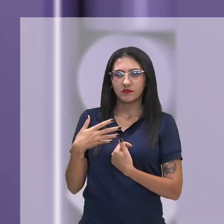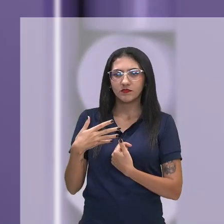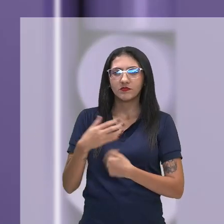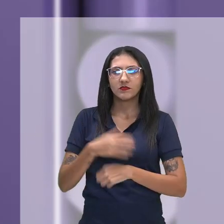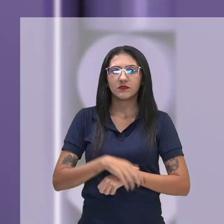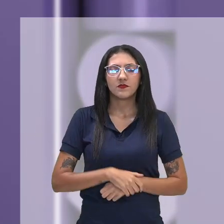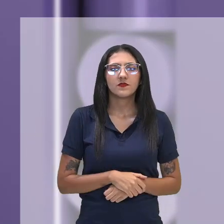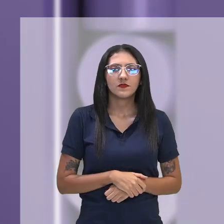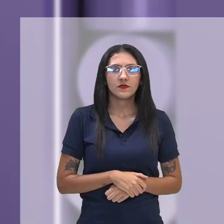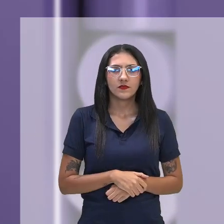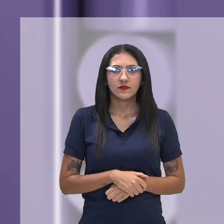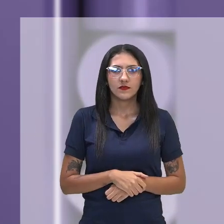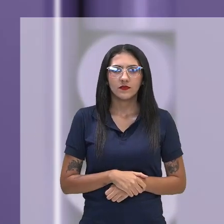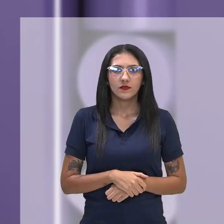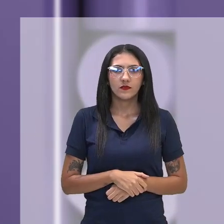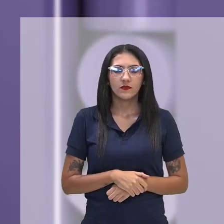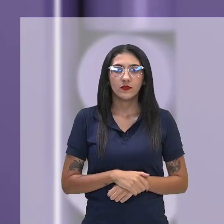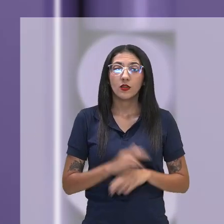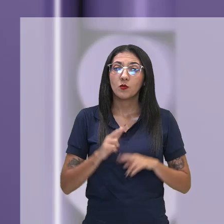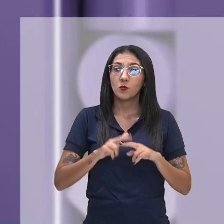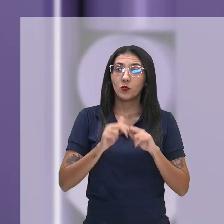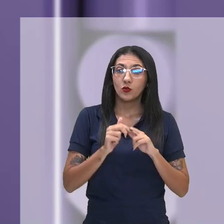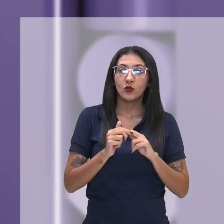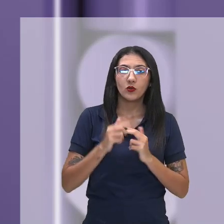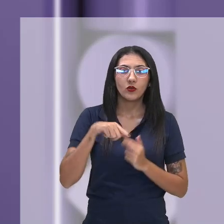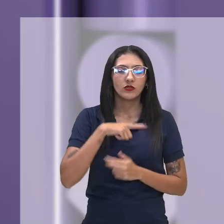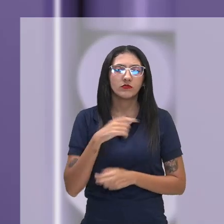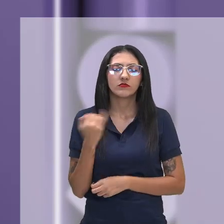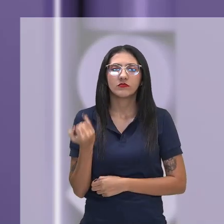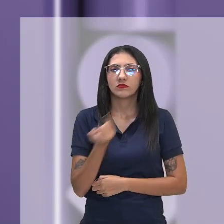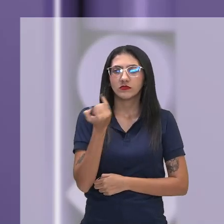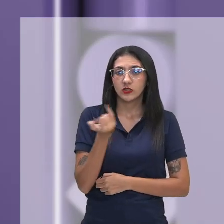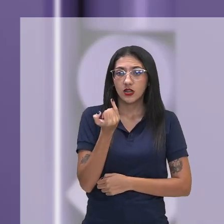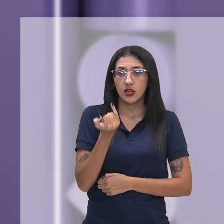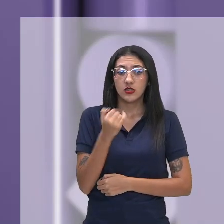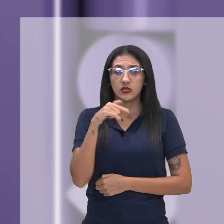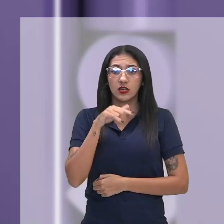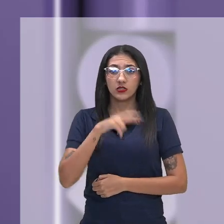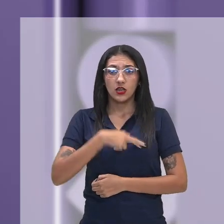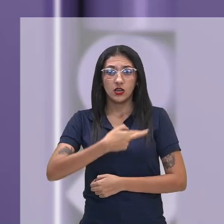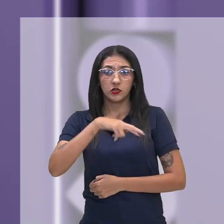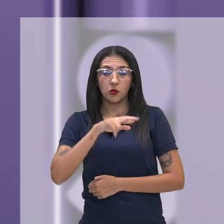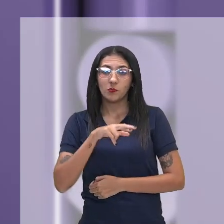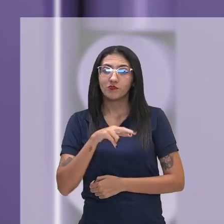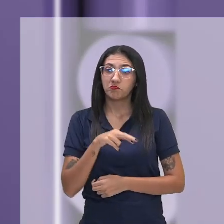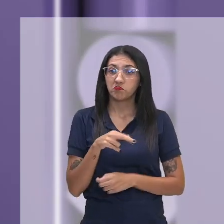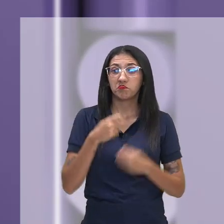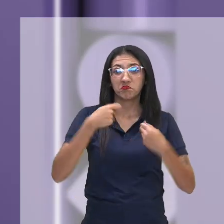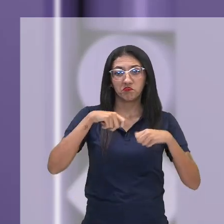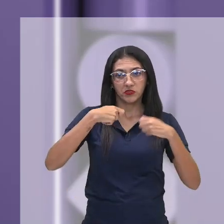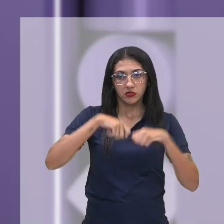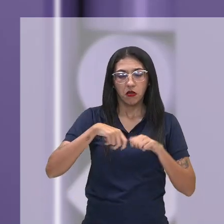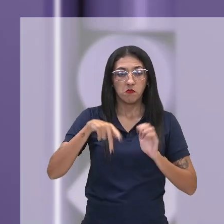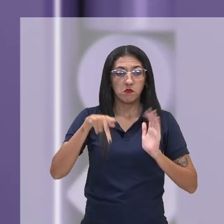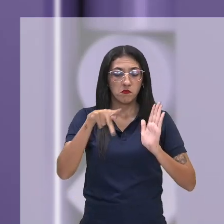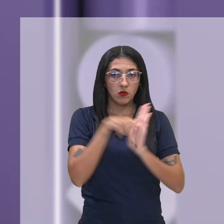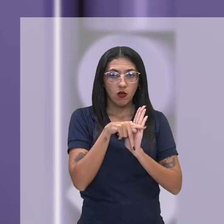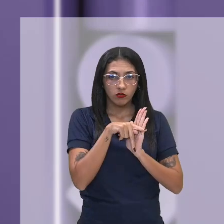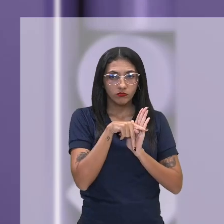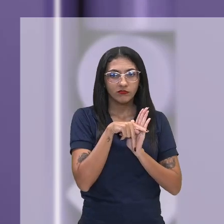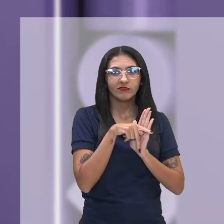Então, era fundamental que nessas religiões houvessem pessoas que